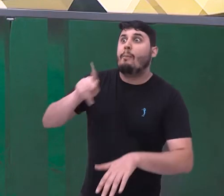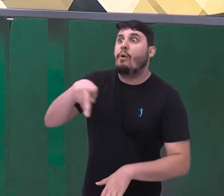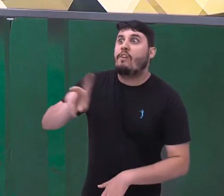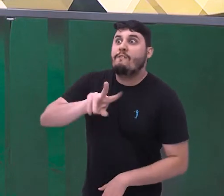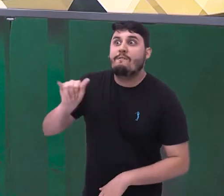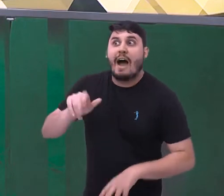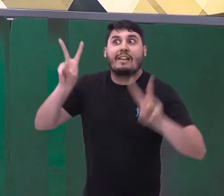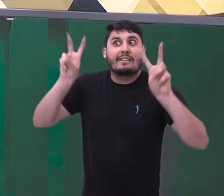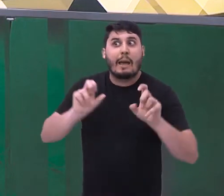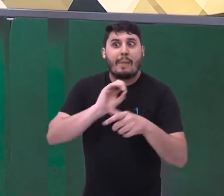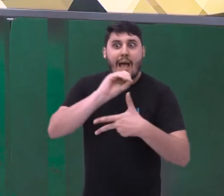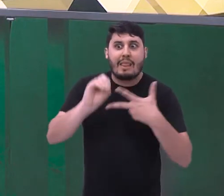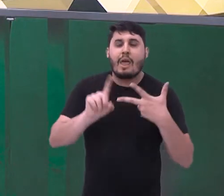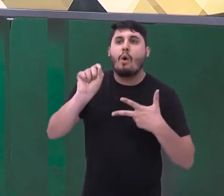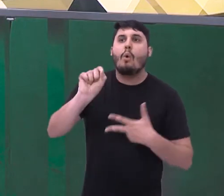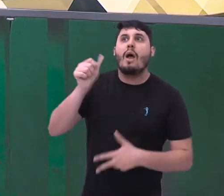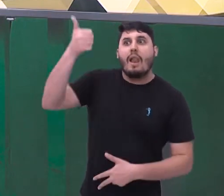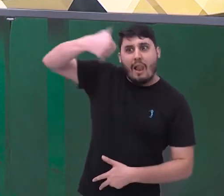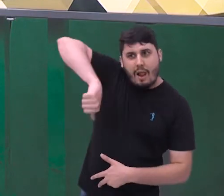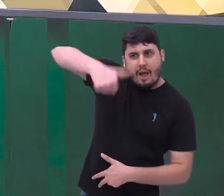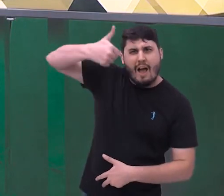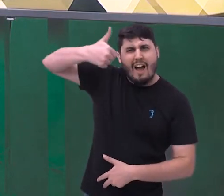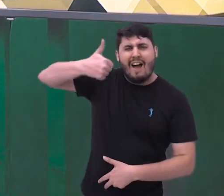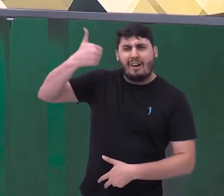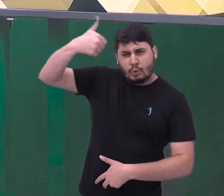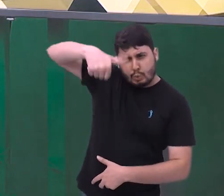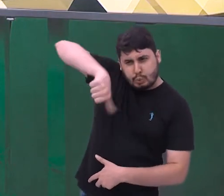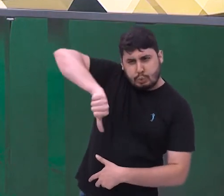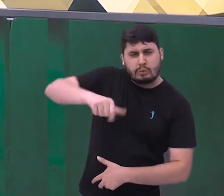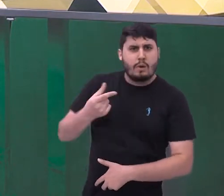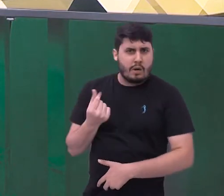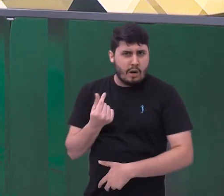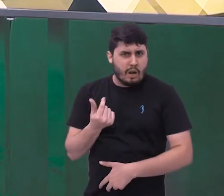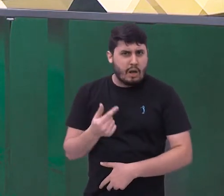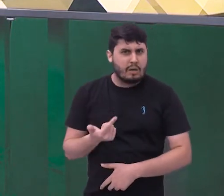de 2008, a crise econômica mundial. Eu digo, eita,